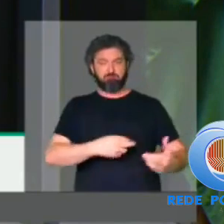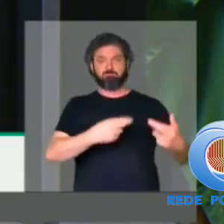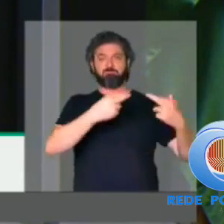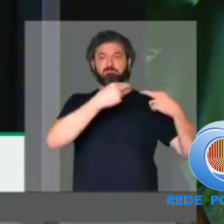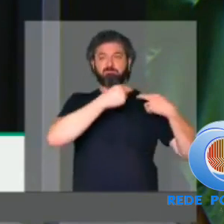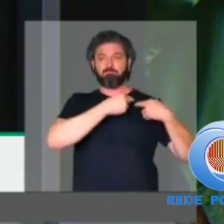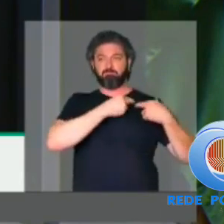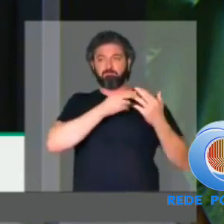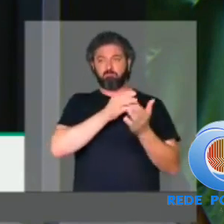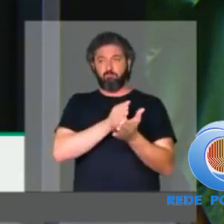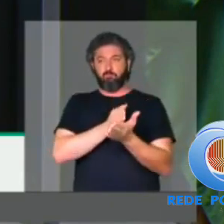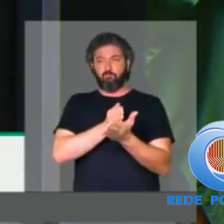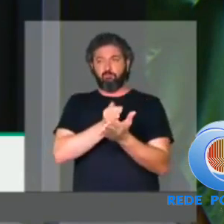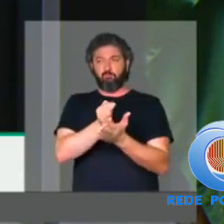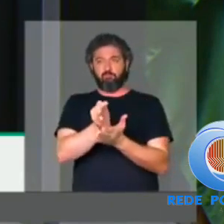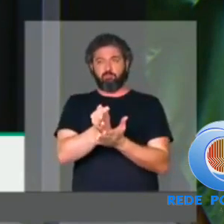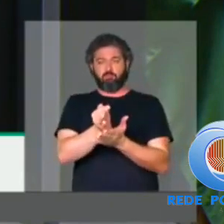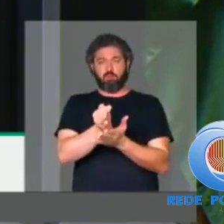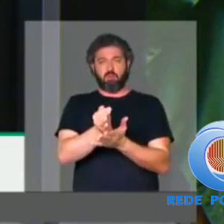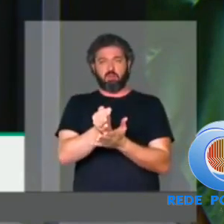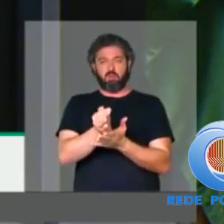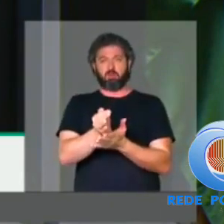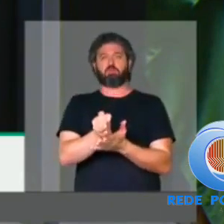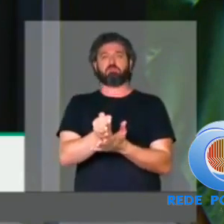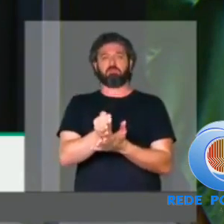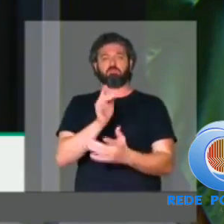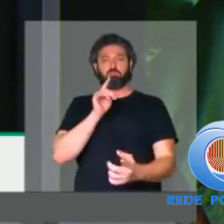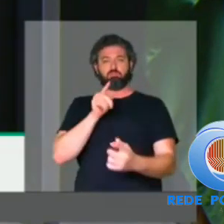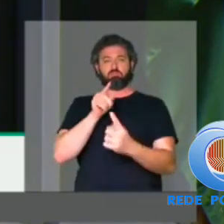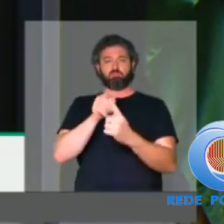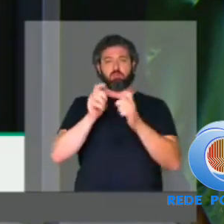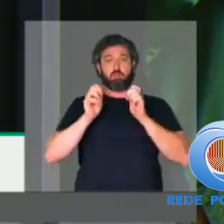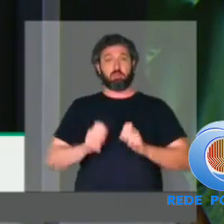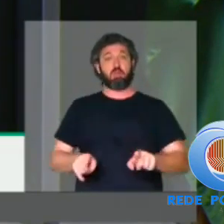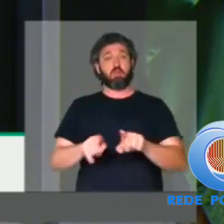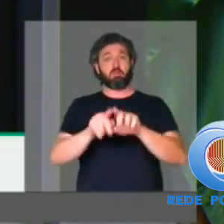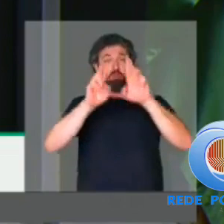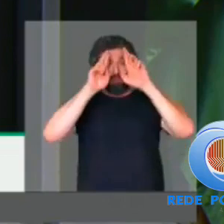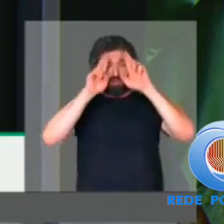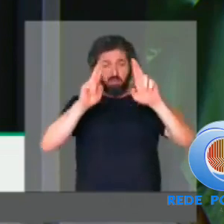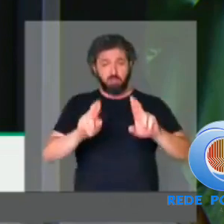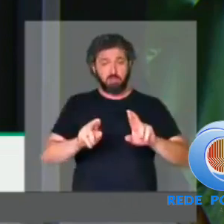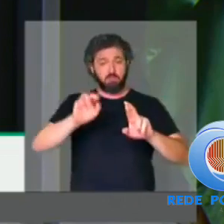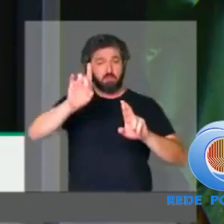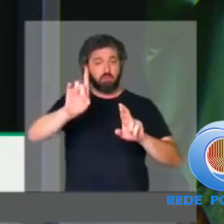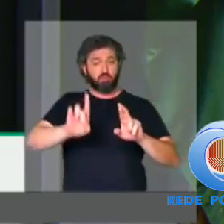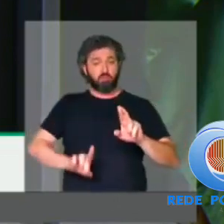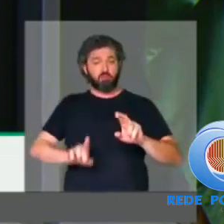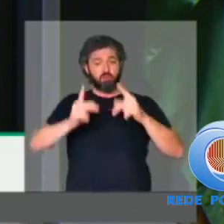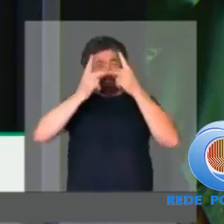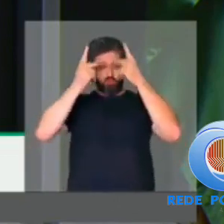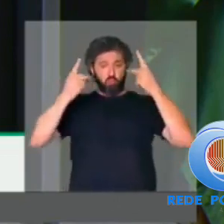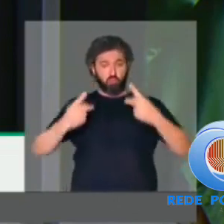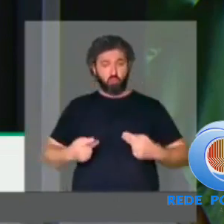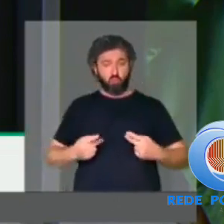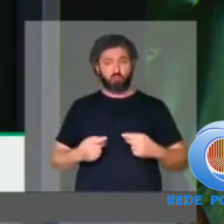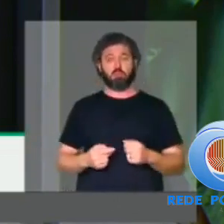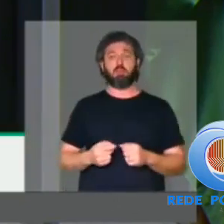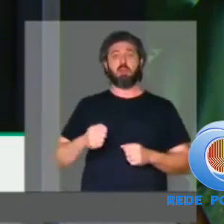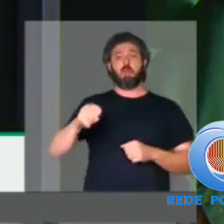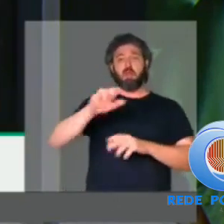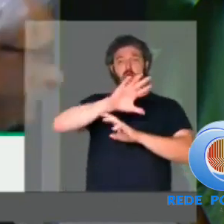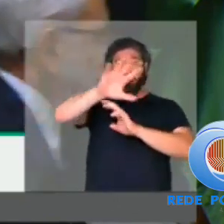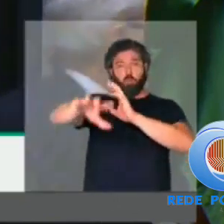responsabilidade, lealdade e boa-fé, e com respeito aos direitos humanos, ao